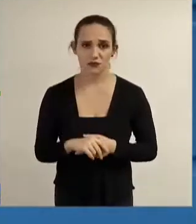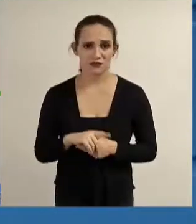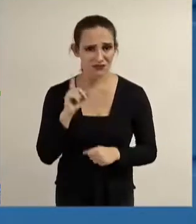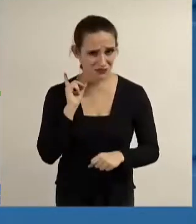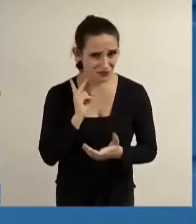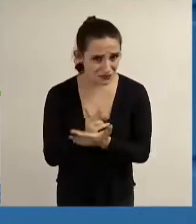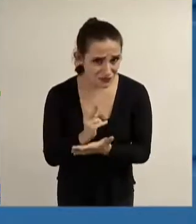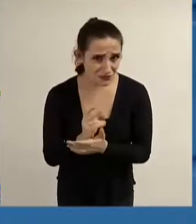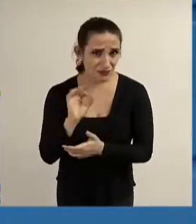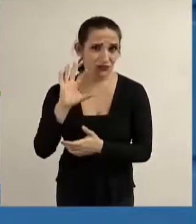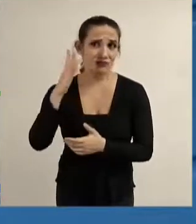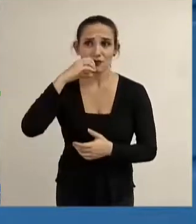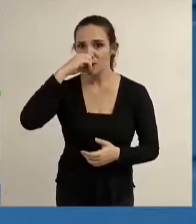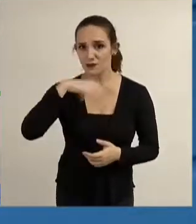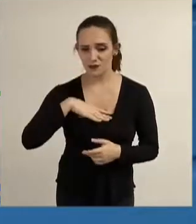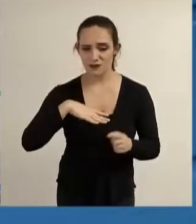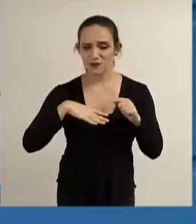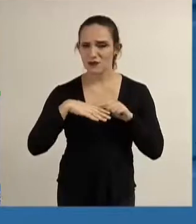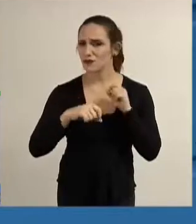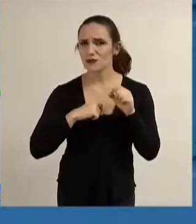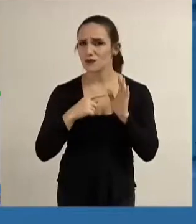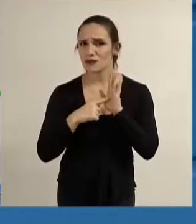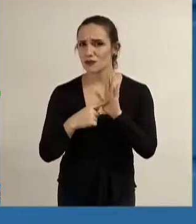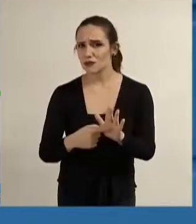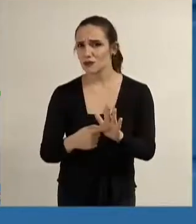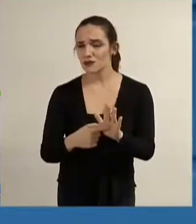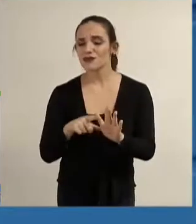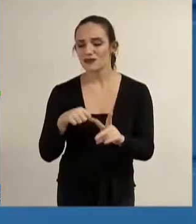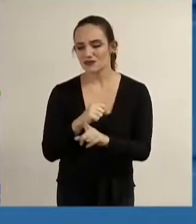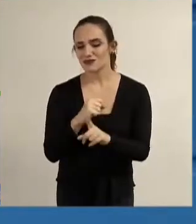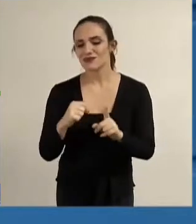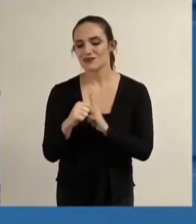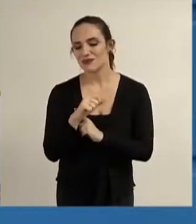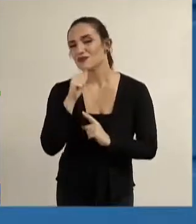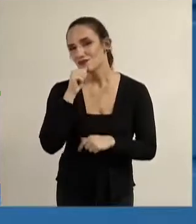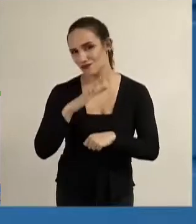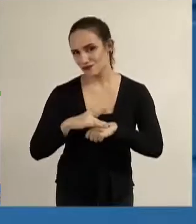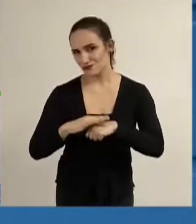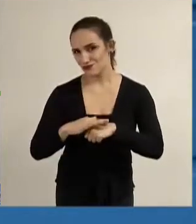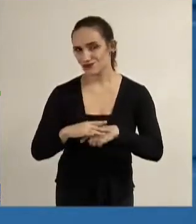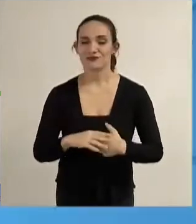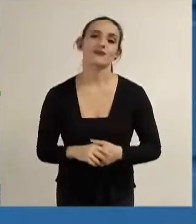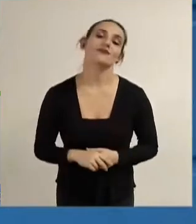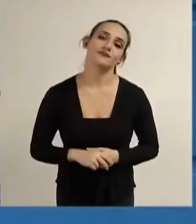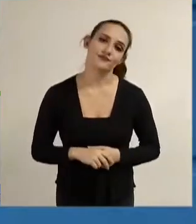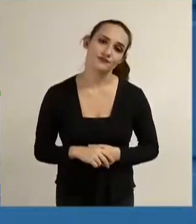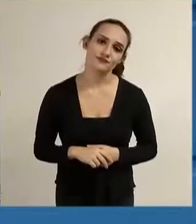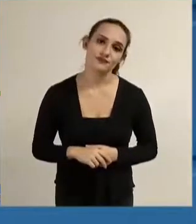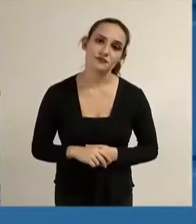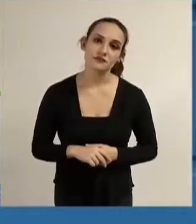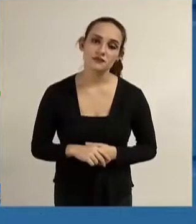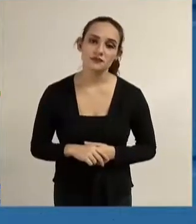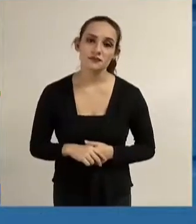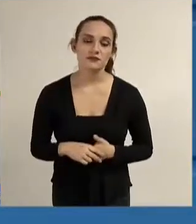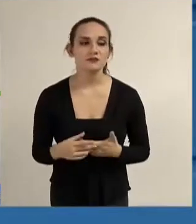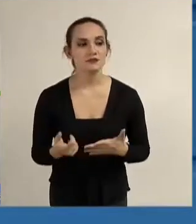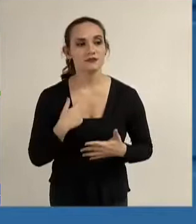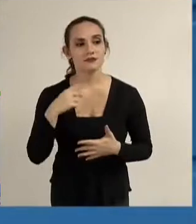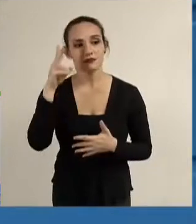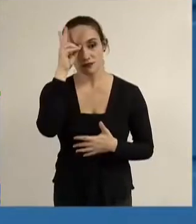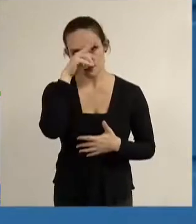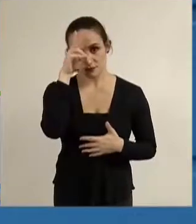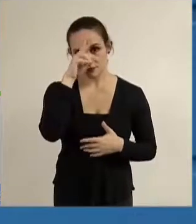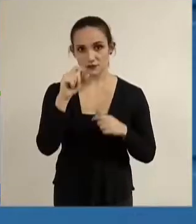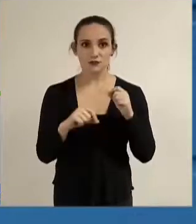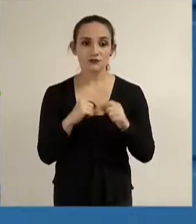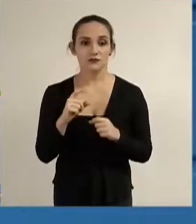mulher, é o retrato de que a nossa sociedade está doente. E me reporto